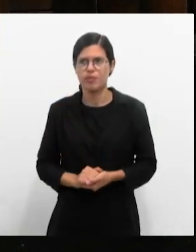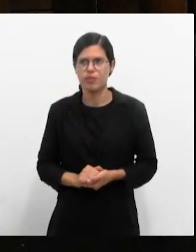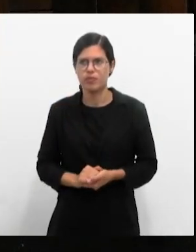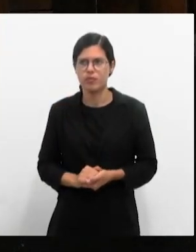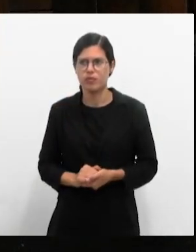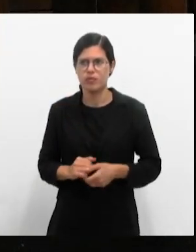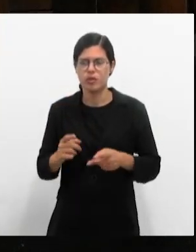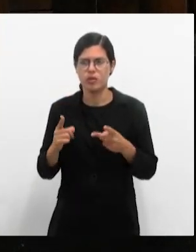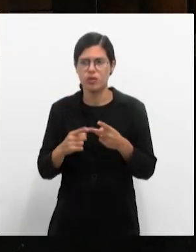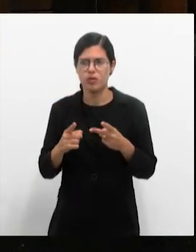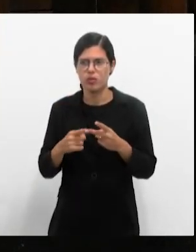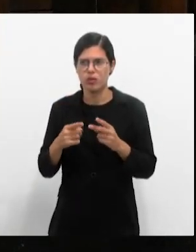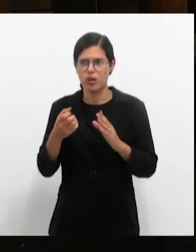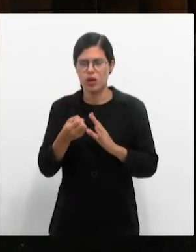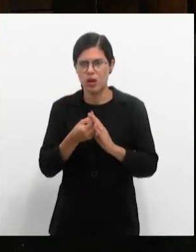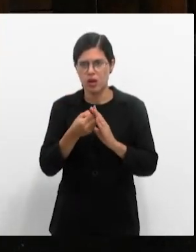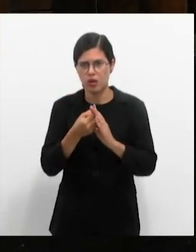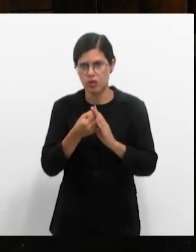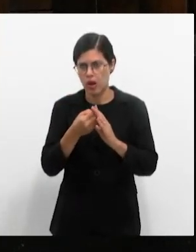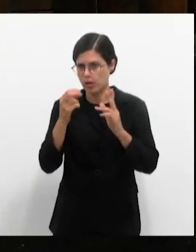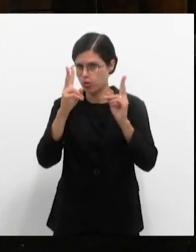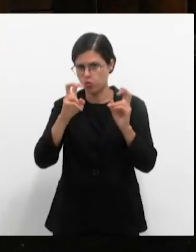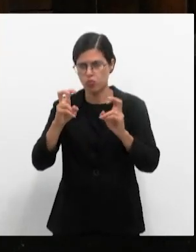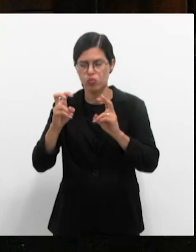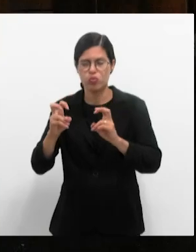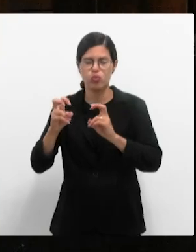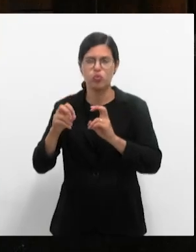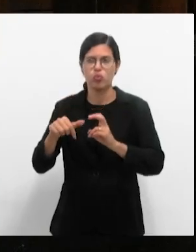segundo aspecto que me traz essa tribuna,